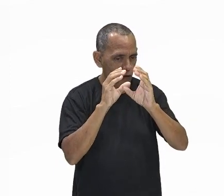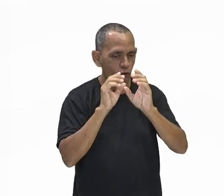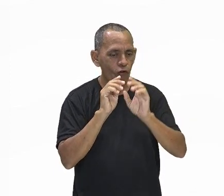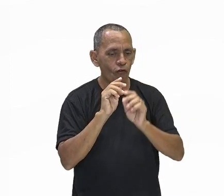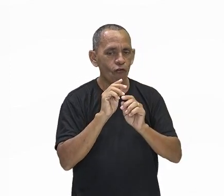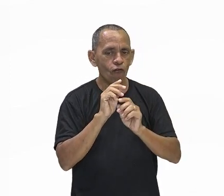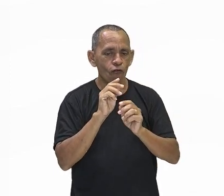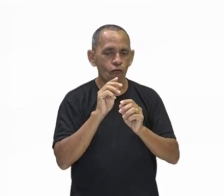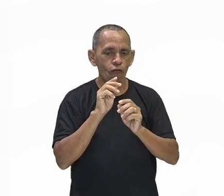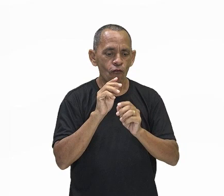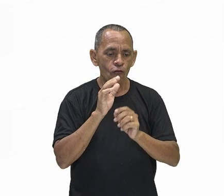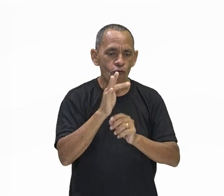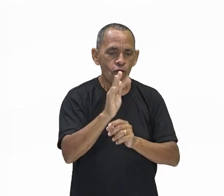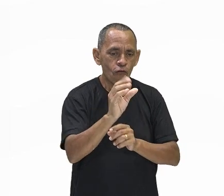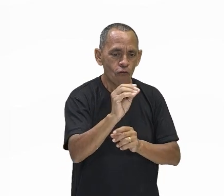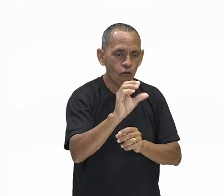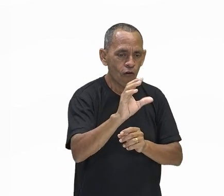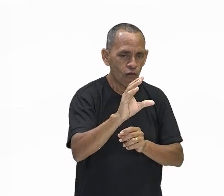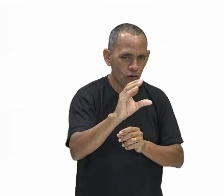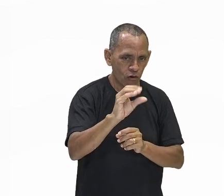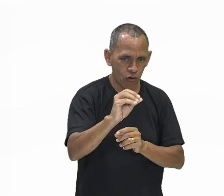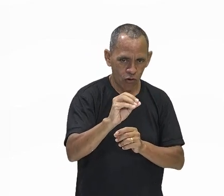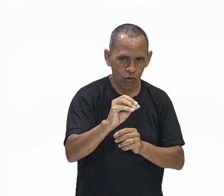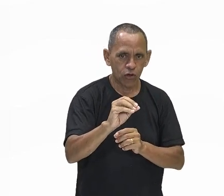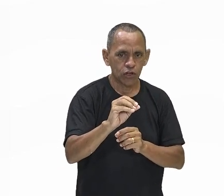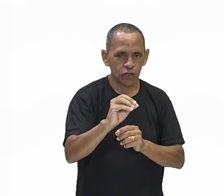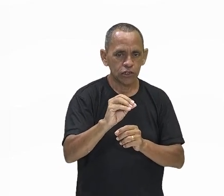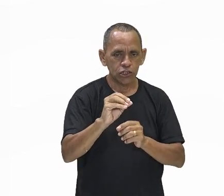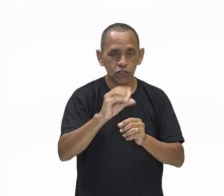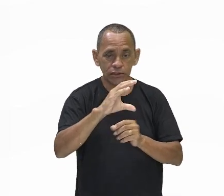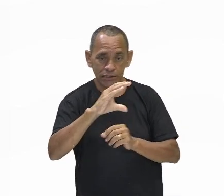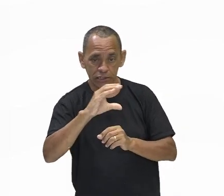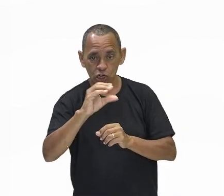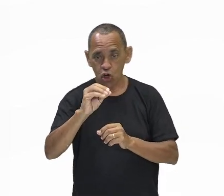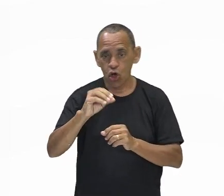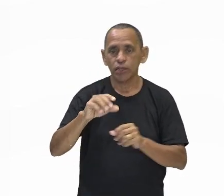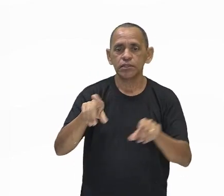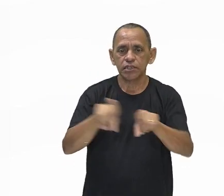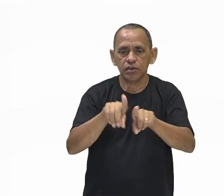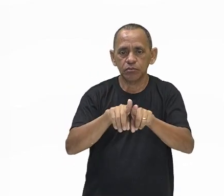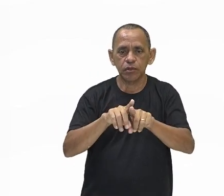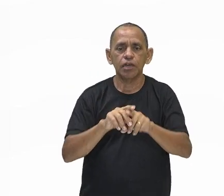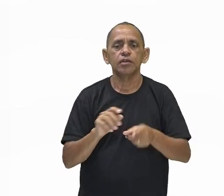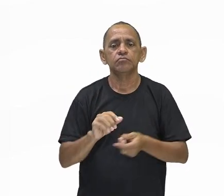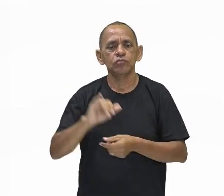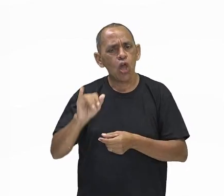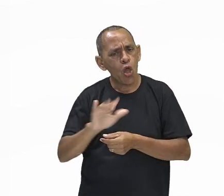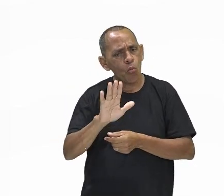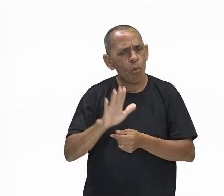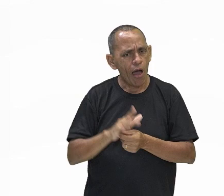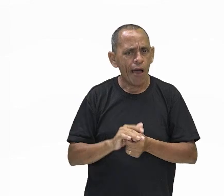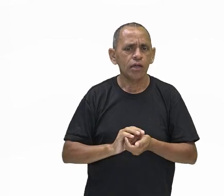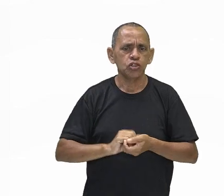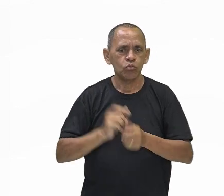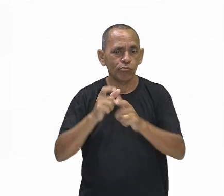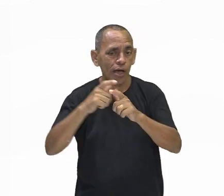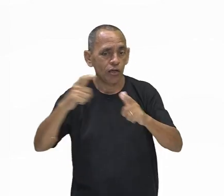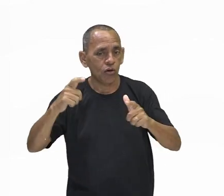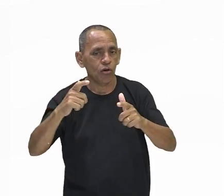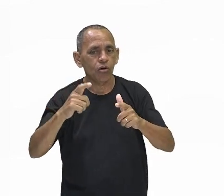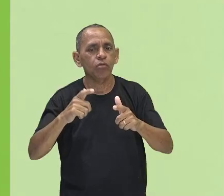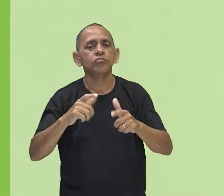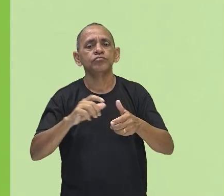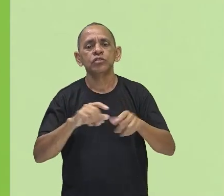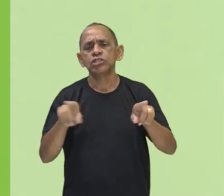podemos formar uma imagem virtual, direita e maior do que o objeto. Beleza? Essas lentes convergentes também